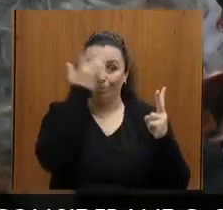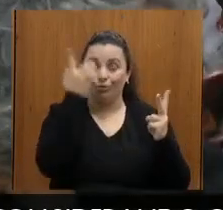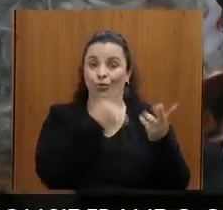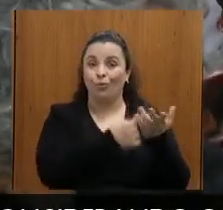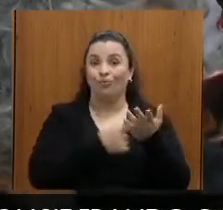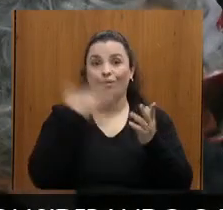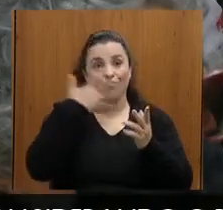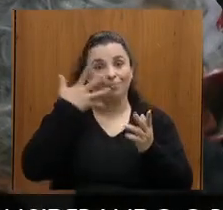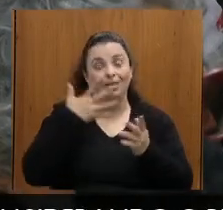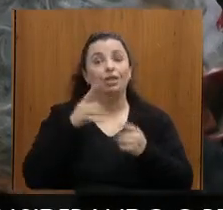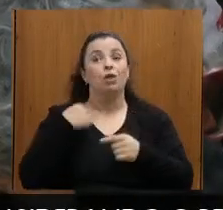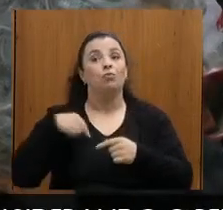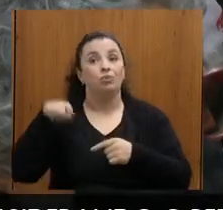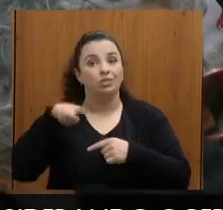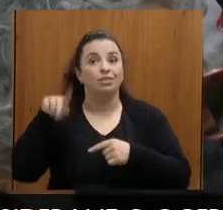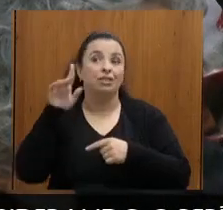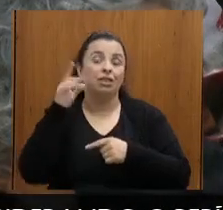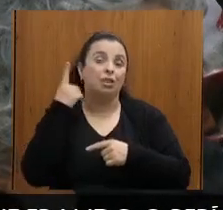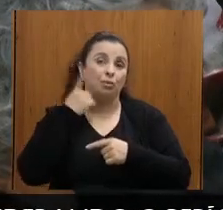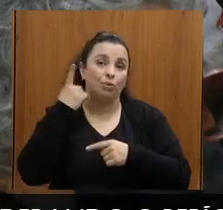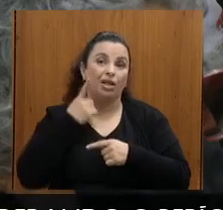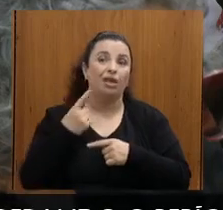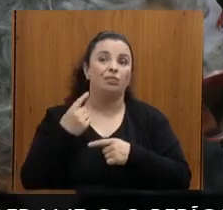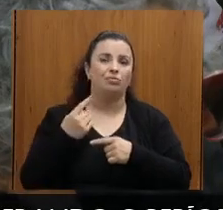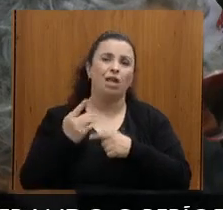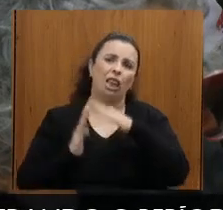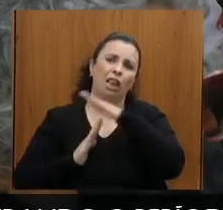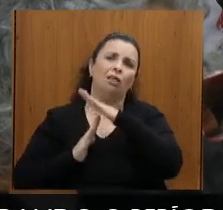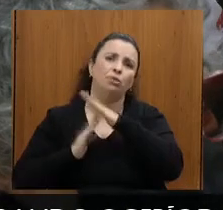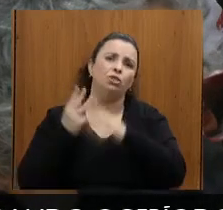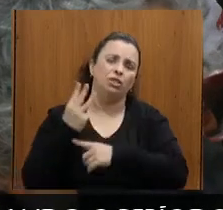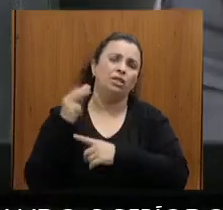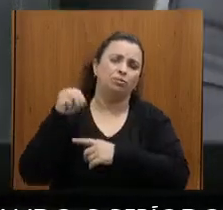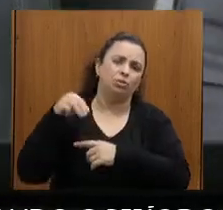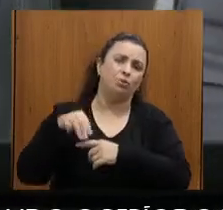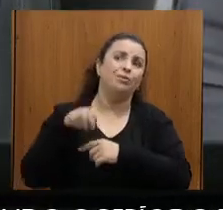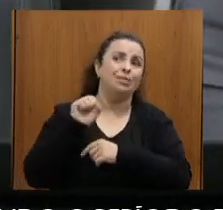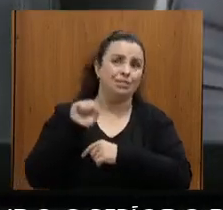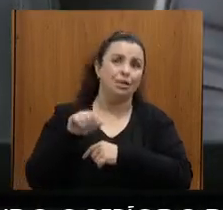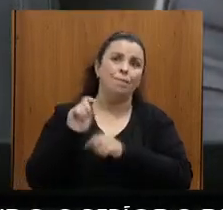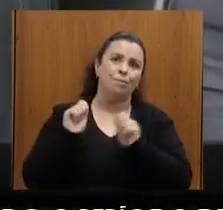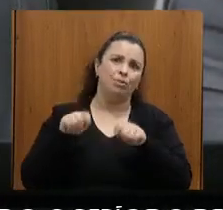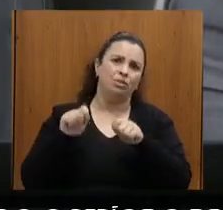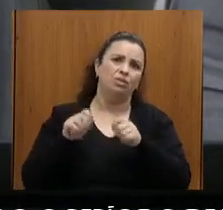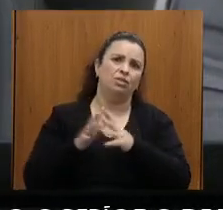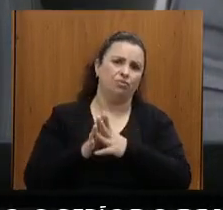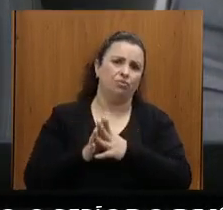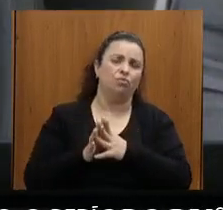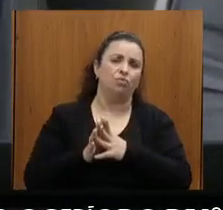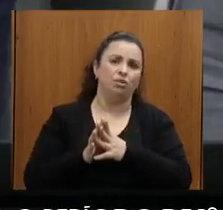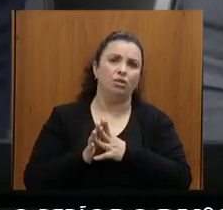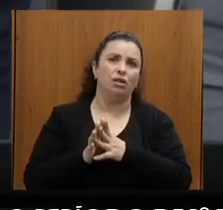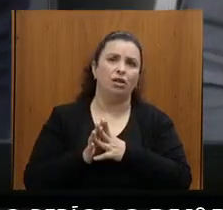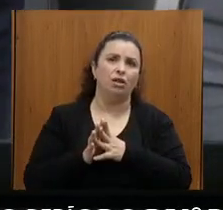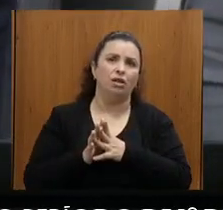nós vamos fazer em 3 minutos, se possível, evidentemente. Se possível, se possível, 3 minutos para os dois.